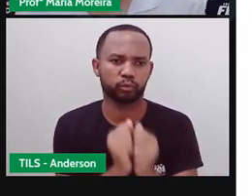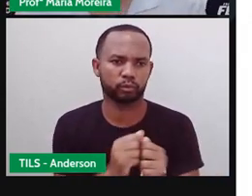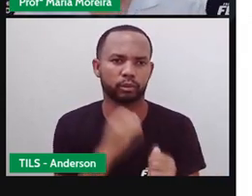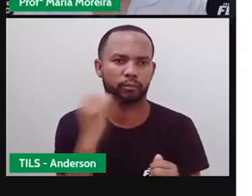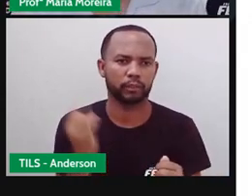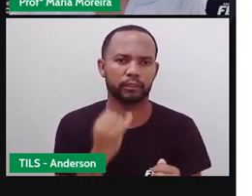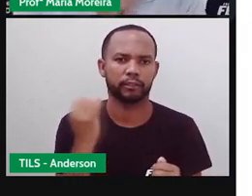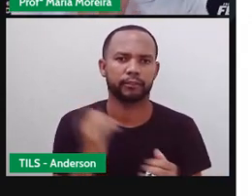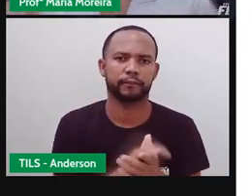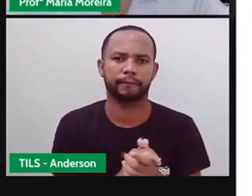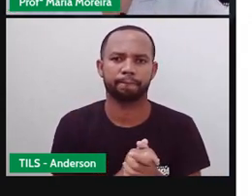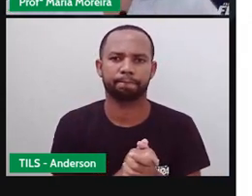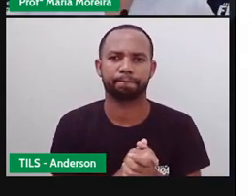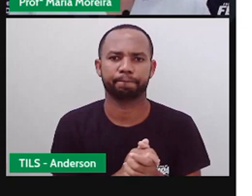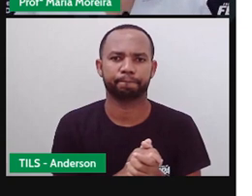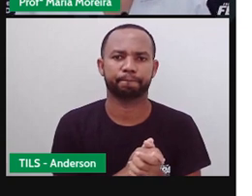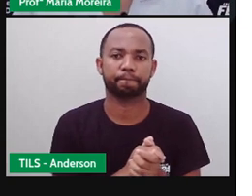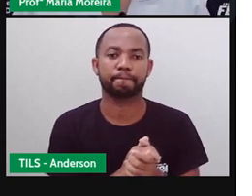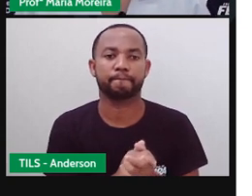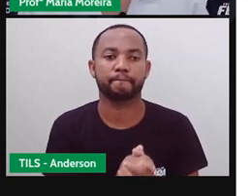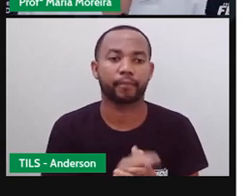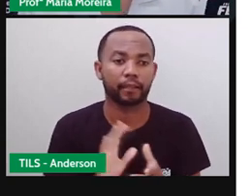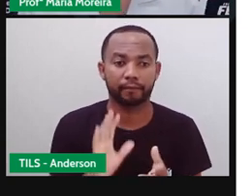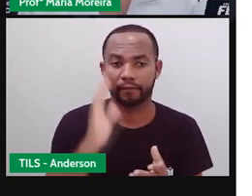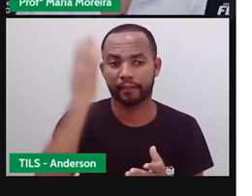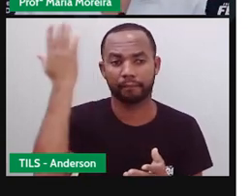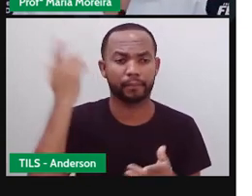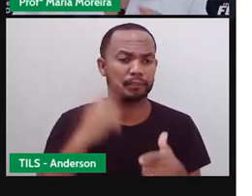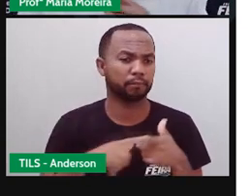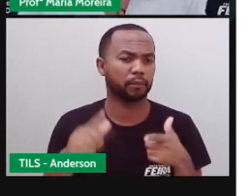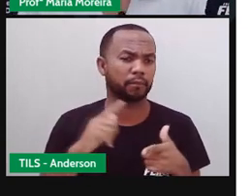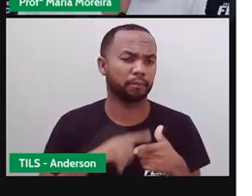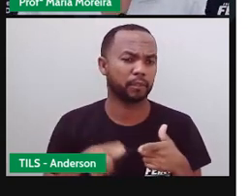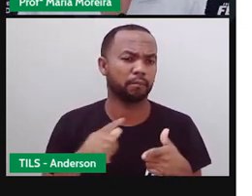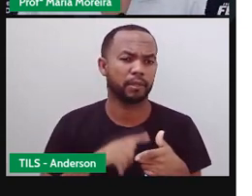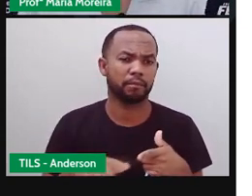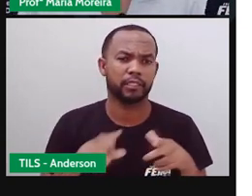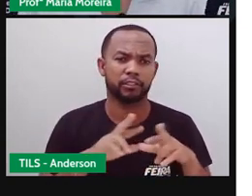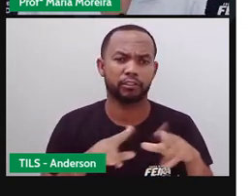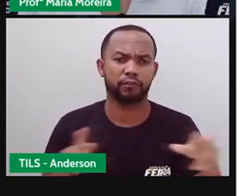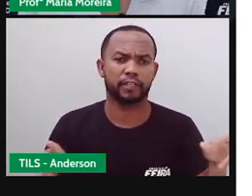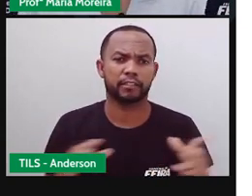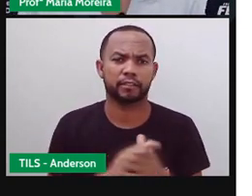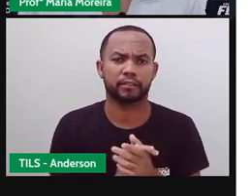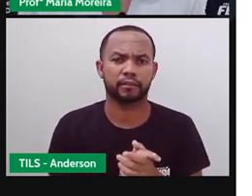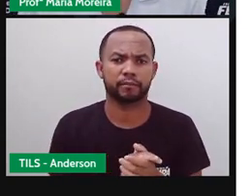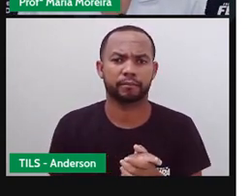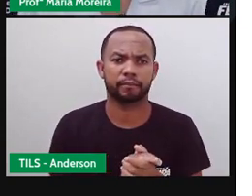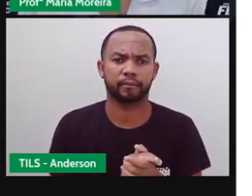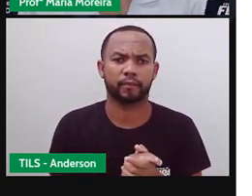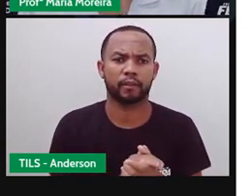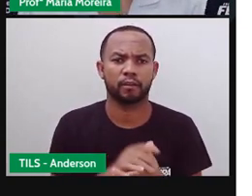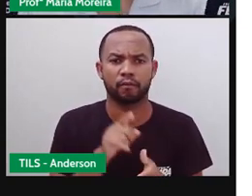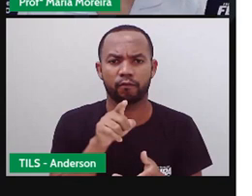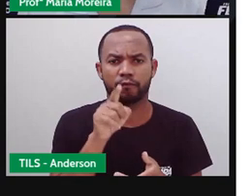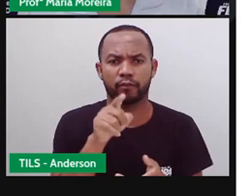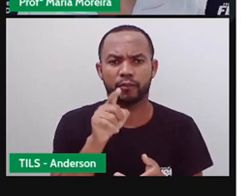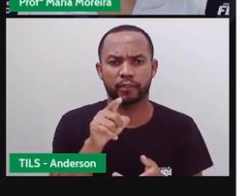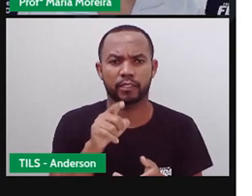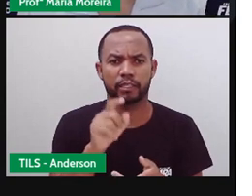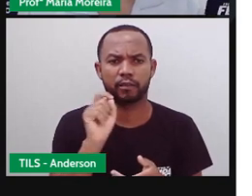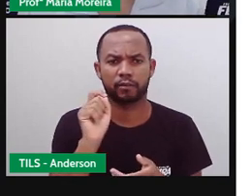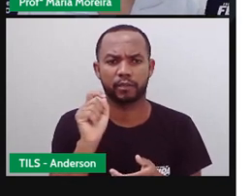bagunçada e confuso e aí vai acontecer um monte de coisa a cadeia alimentar fica desregulada você é